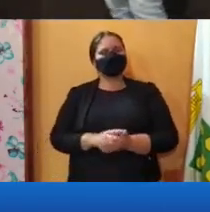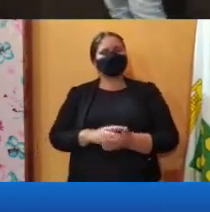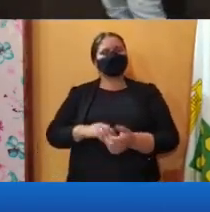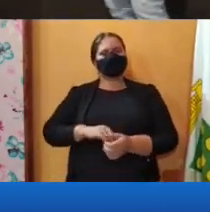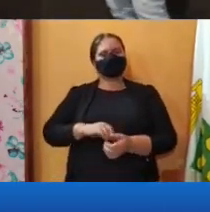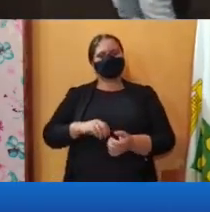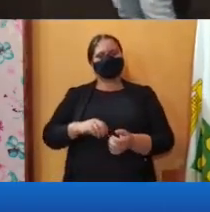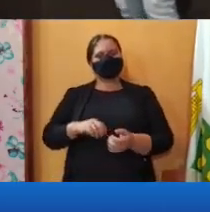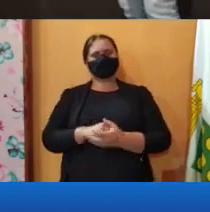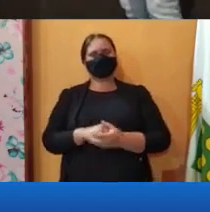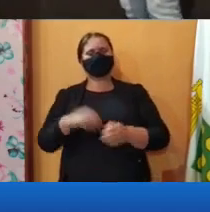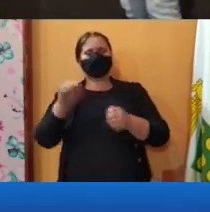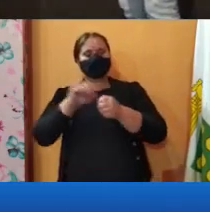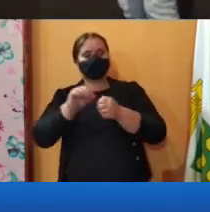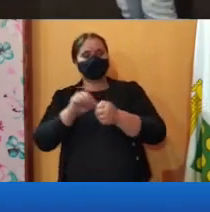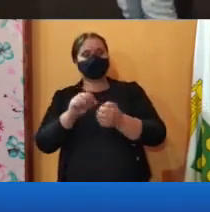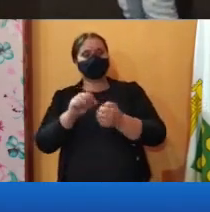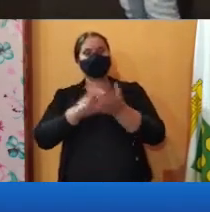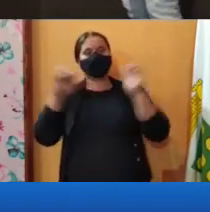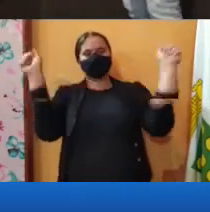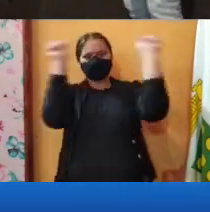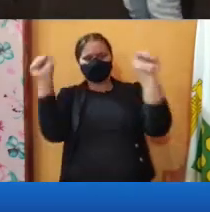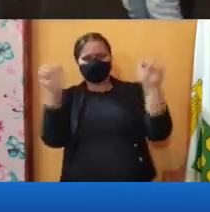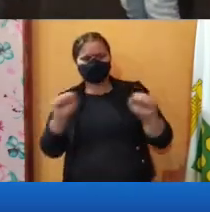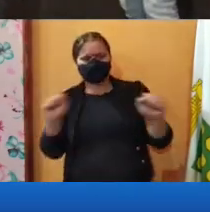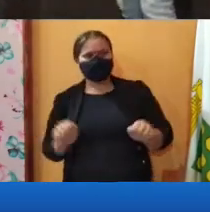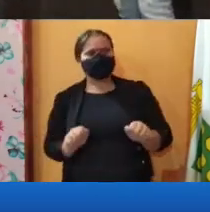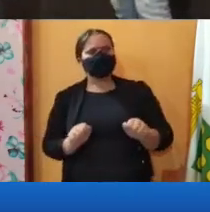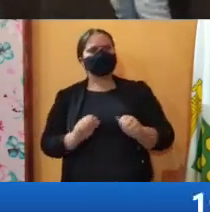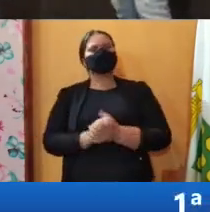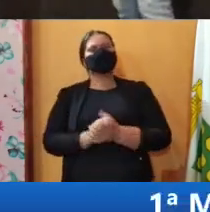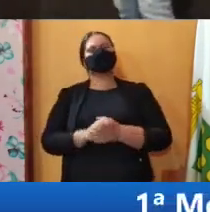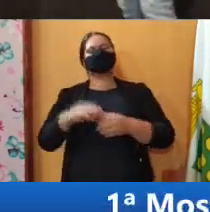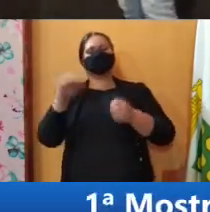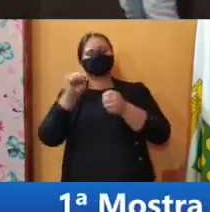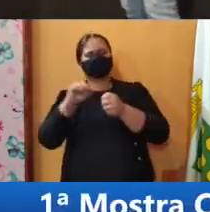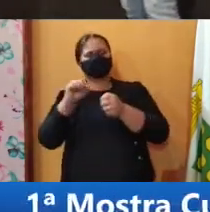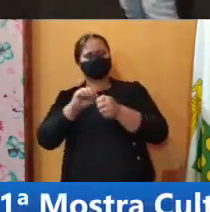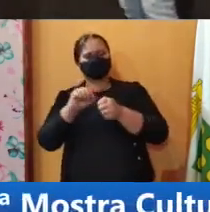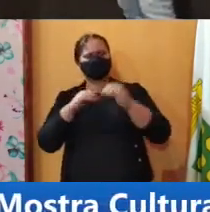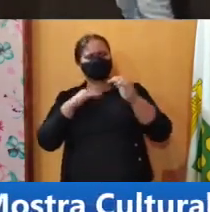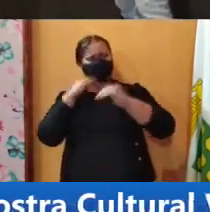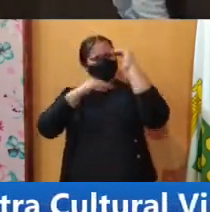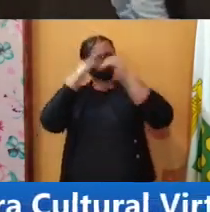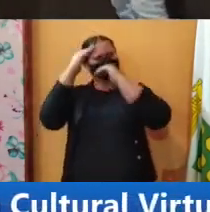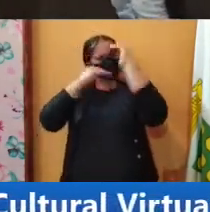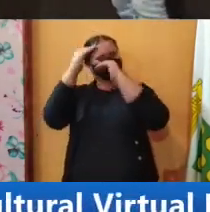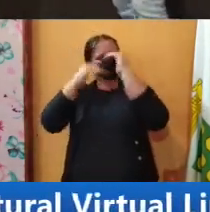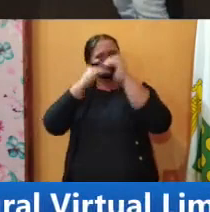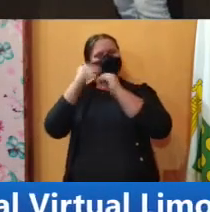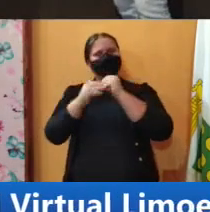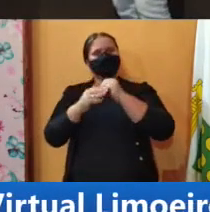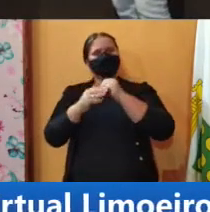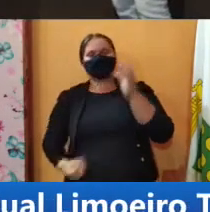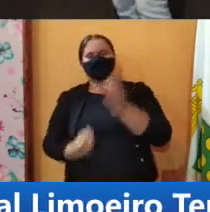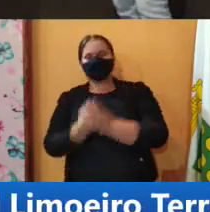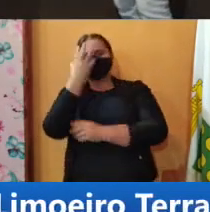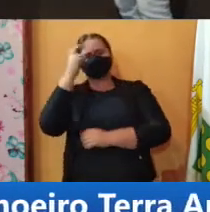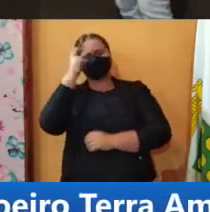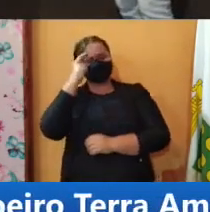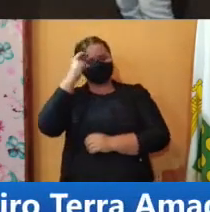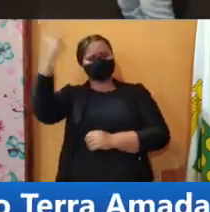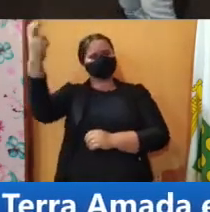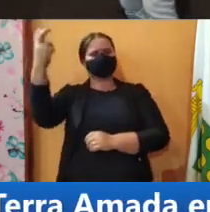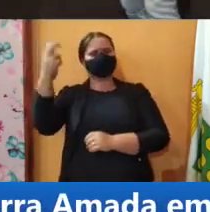Johnny Clayson tem que se envolver, a gente tem que envolver, a cultura tem que envolver a arte dele, a criatividade dele,